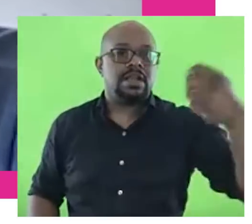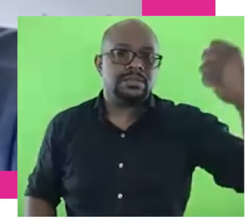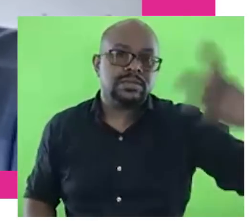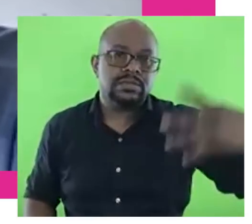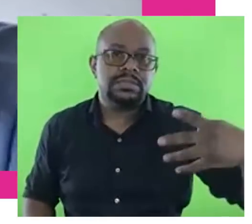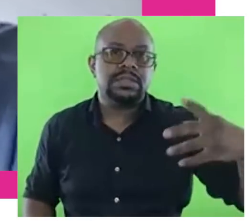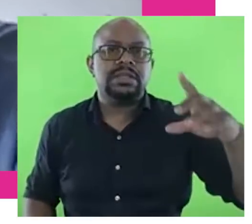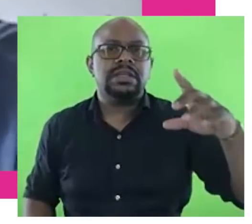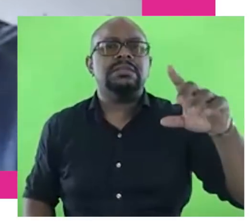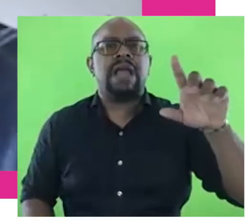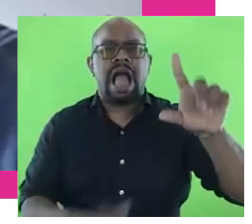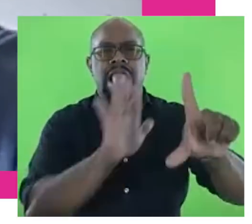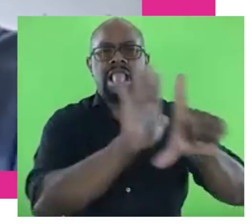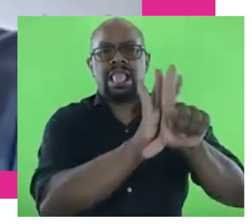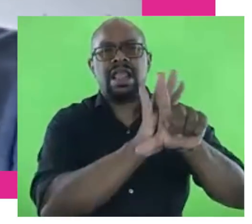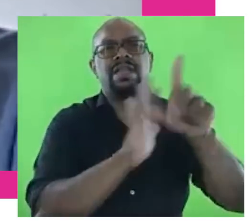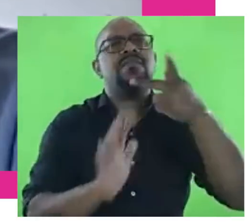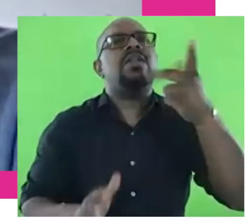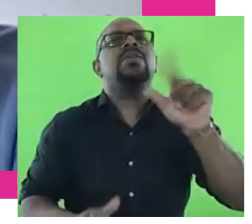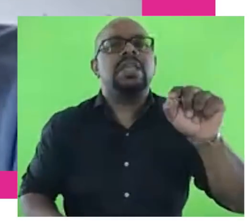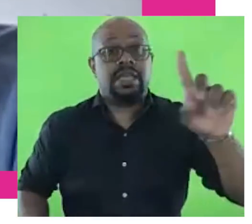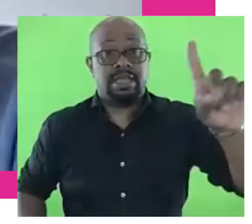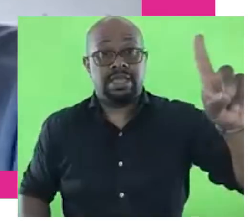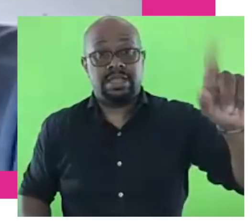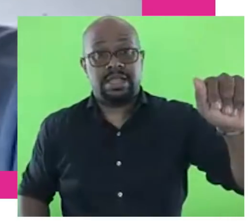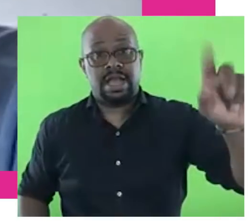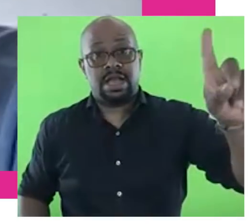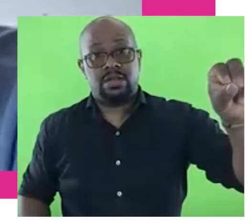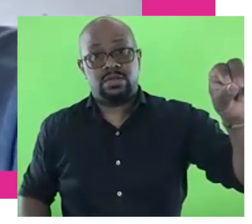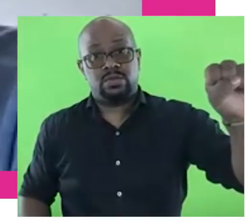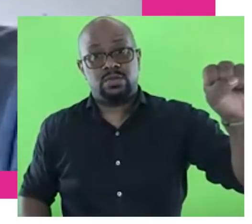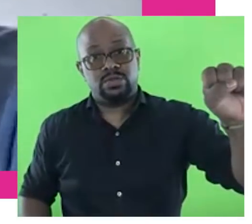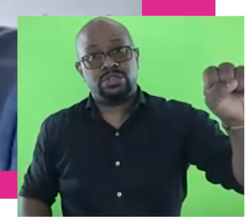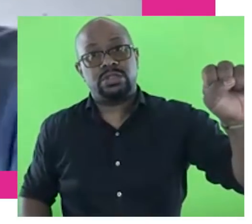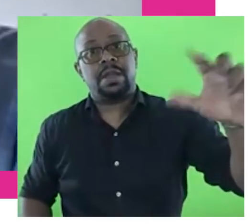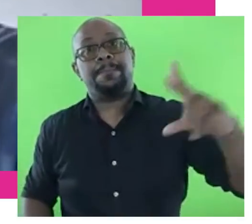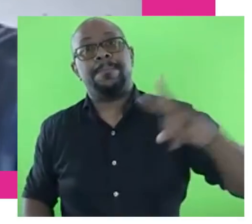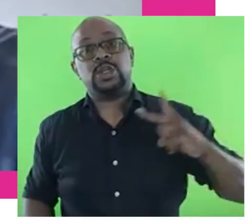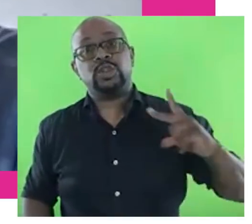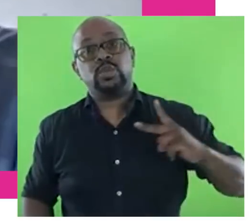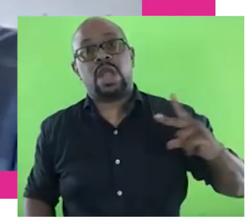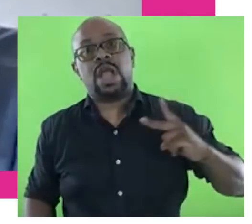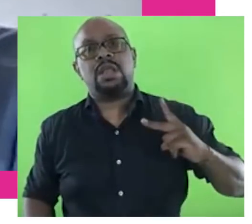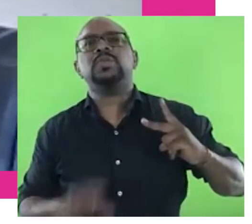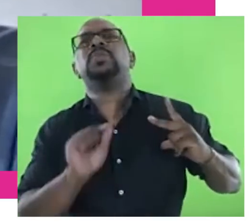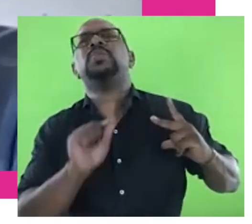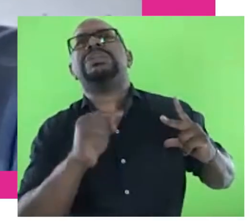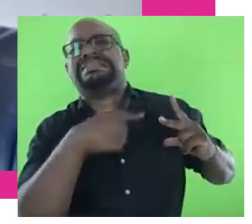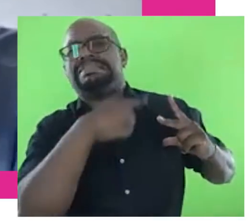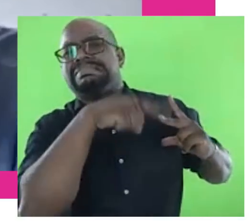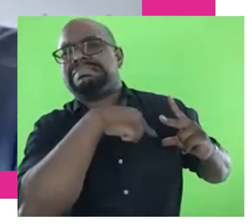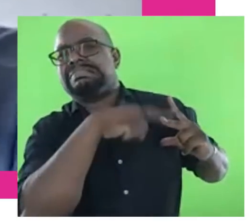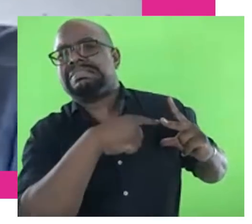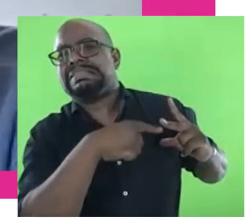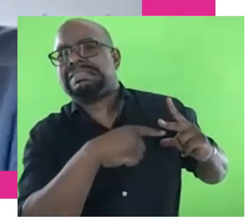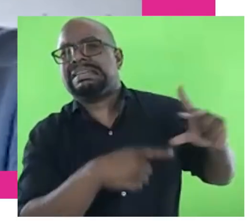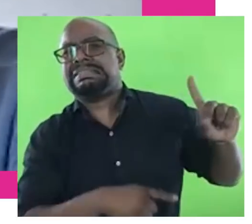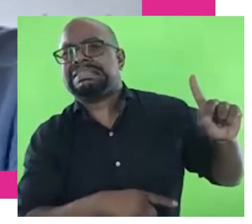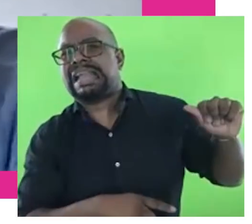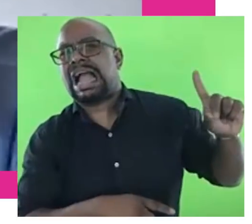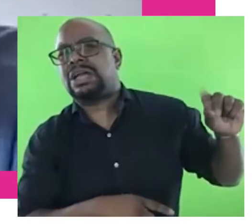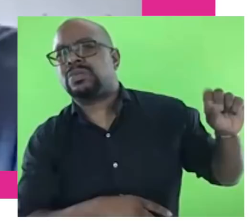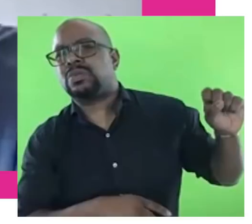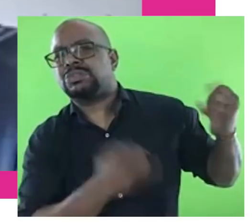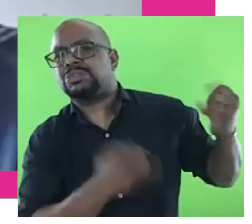dado, o que a lei trata são dados pessoais, né? E aí, dado pessoal, é importante a gente entender que não é só